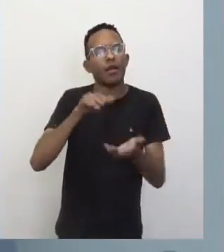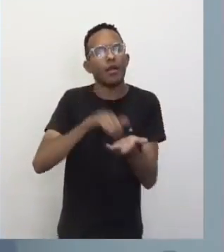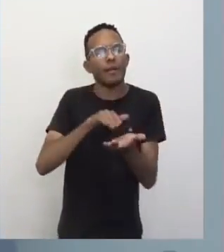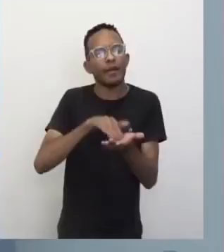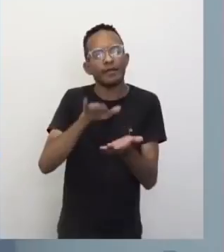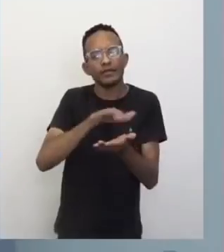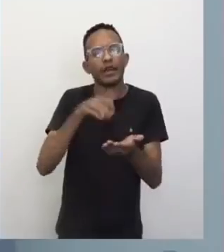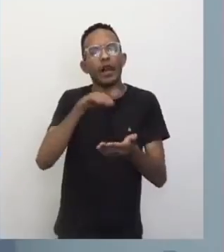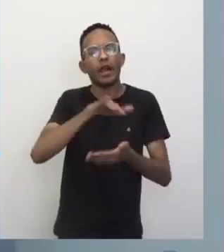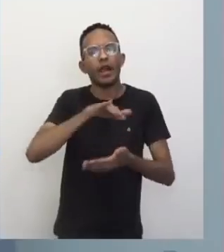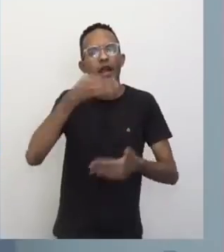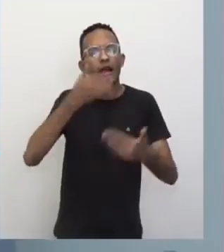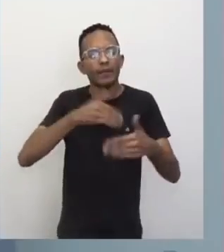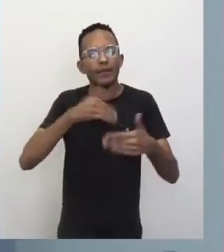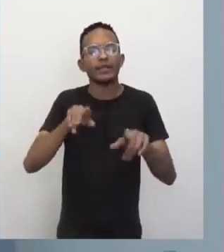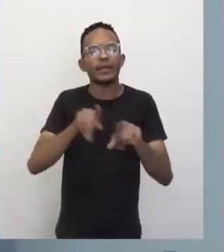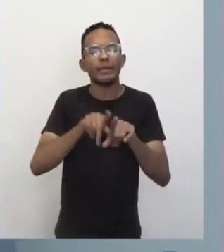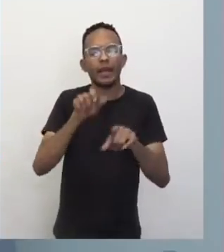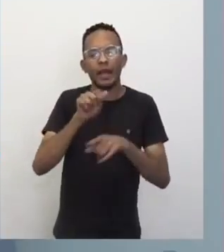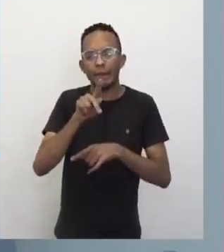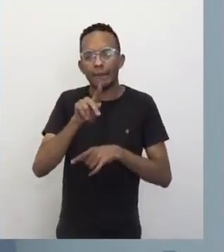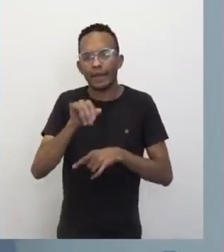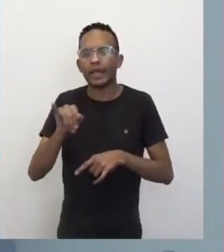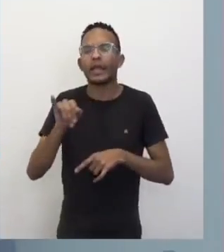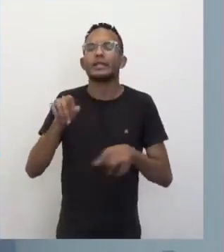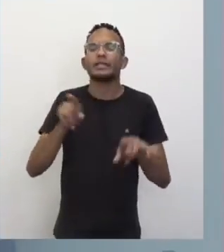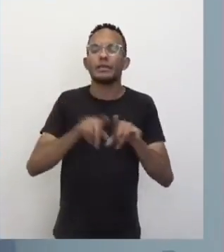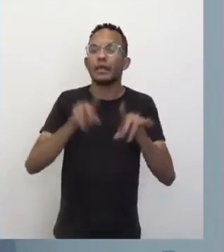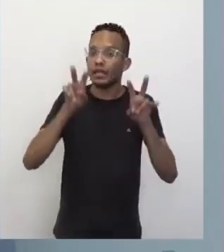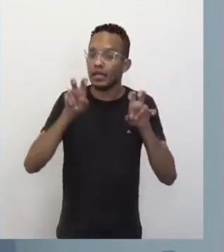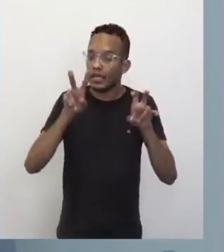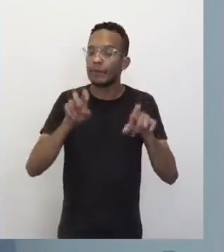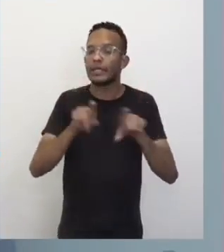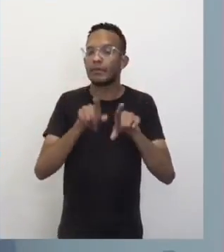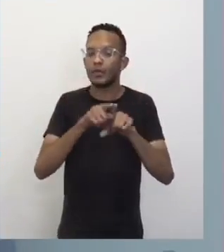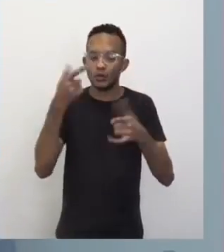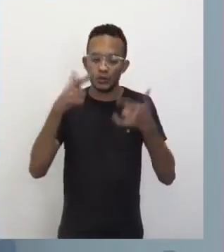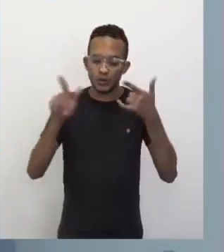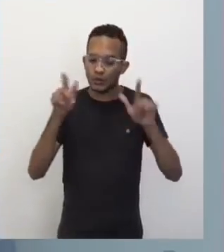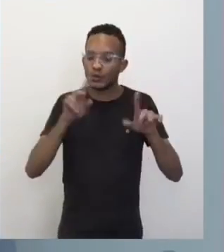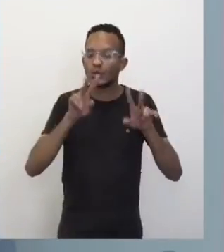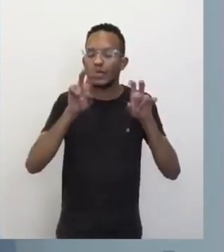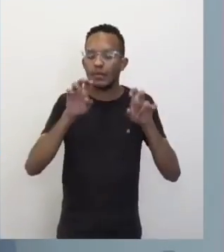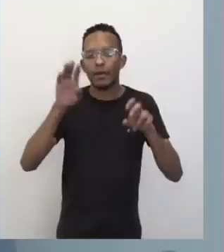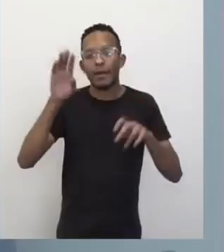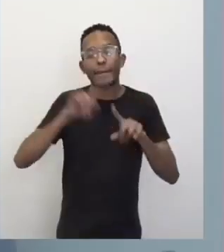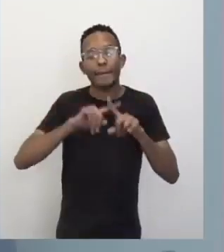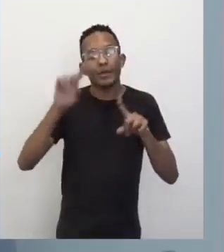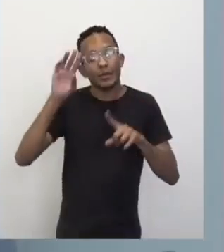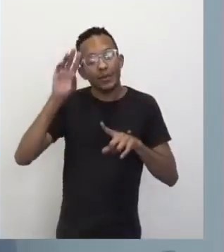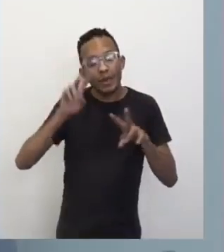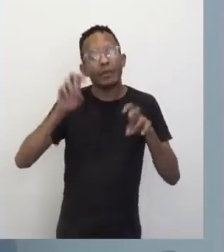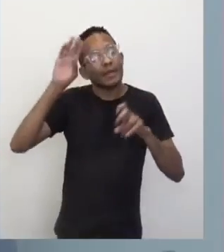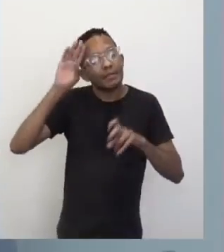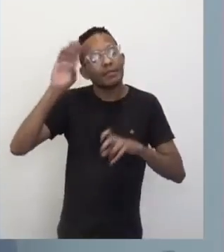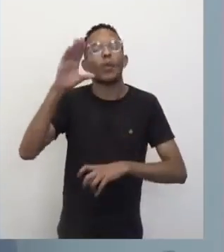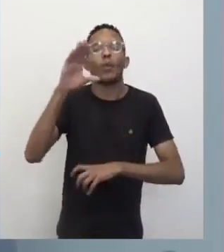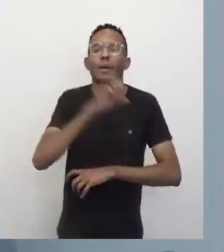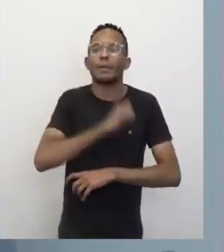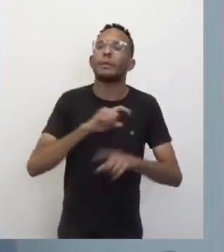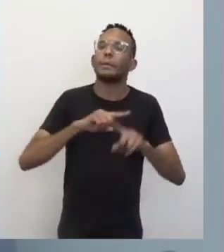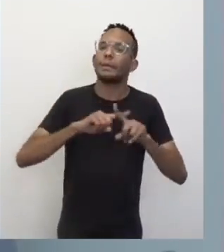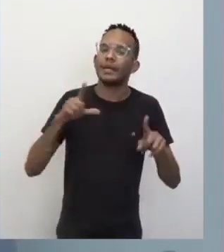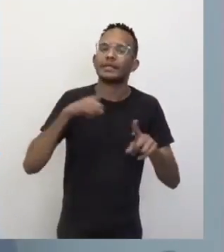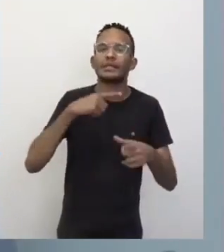naquelas provas, naquelas AP, SAEB e tal. Os temas e os demais temas. O tema principal aí é sim o sentimento amoroso. Aí você tem